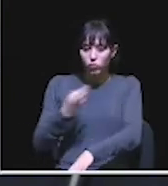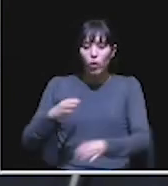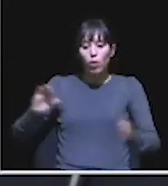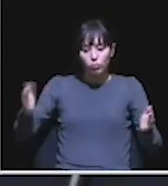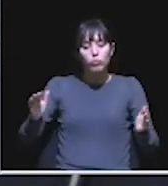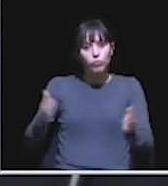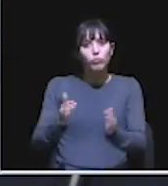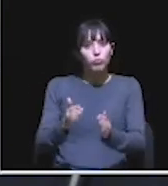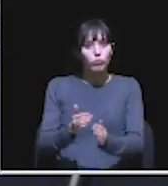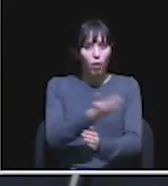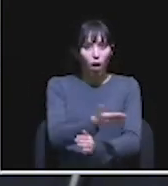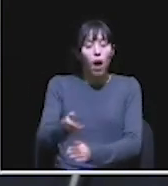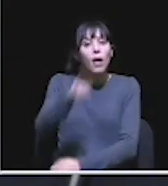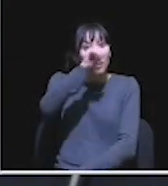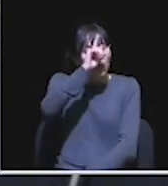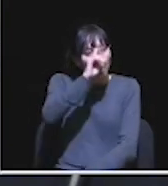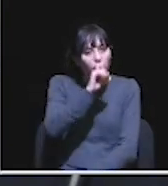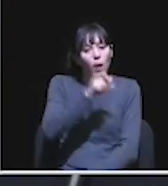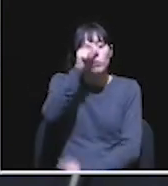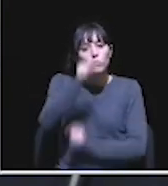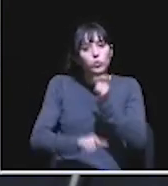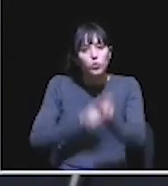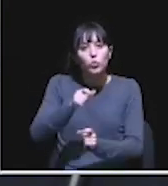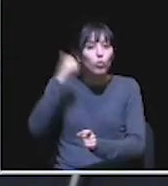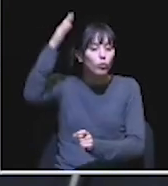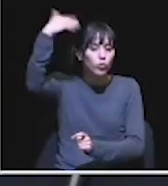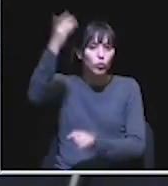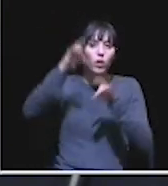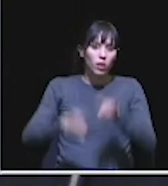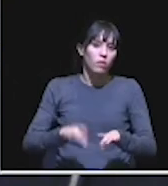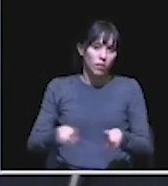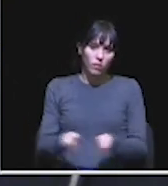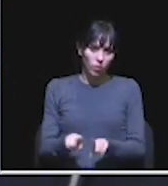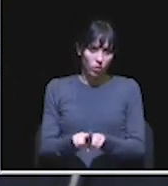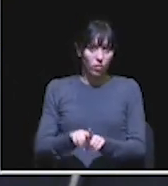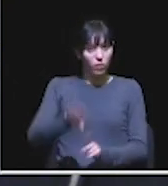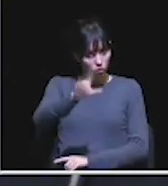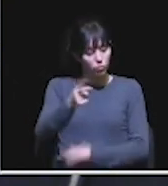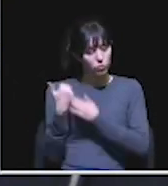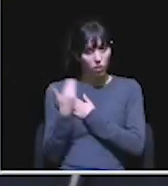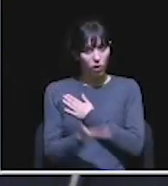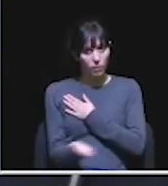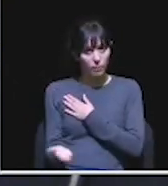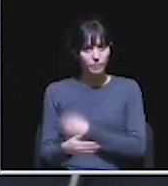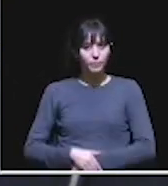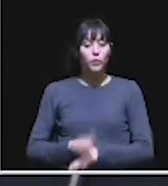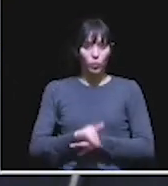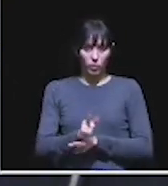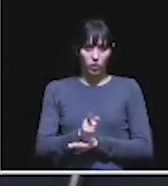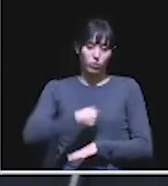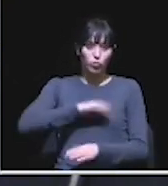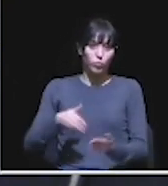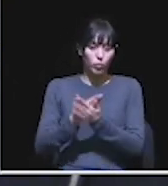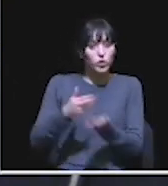a importância de preservar a memória de forma a evitar que episódios semelhantes se repitam. E Lisboa tem também essa responsabilidade. E por isso